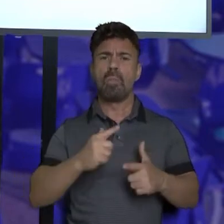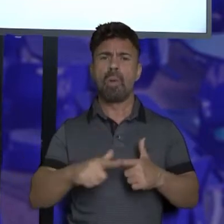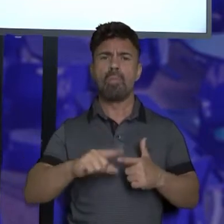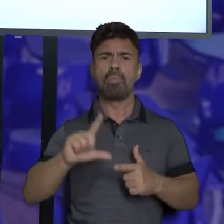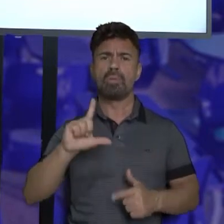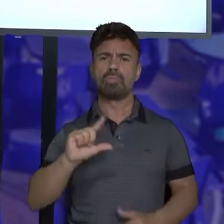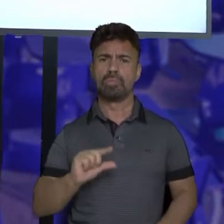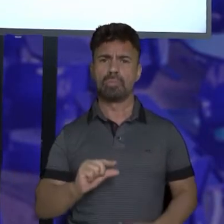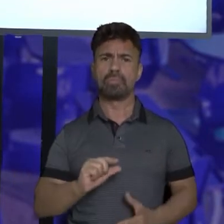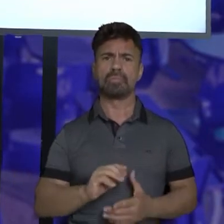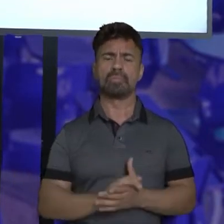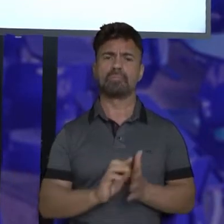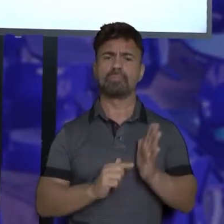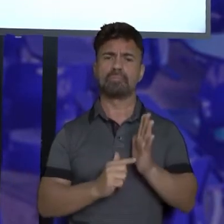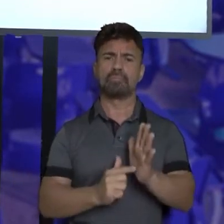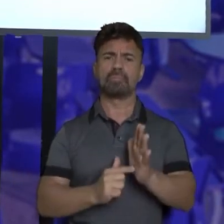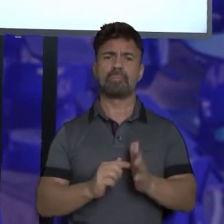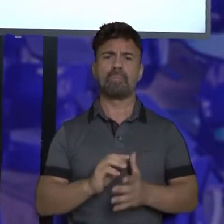início.